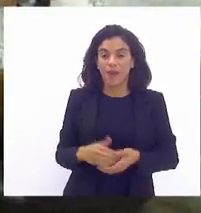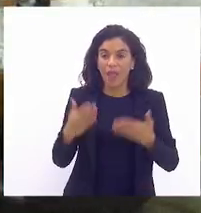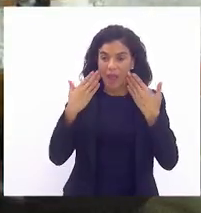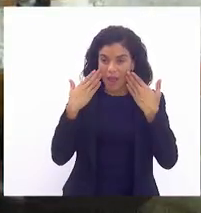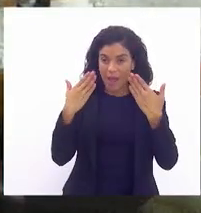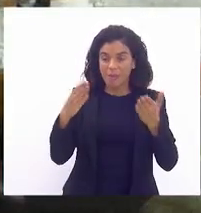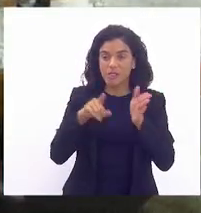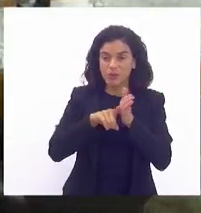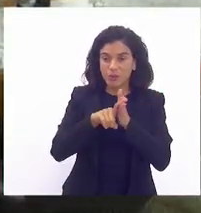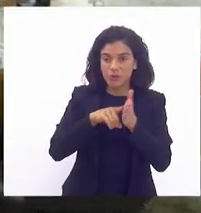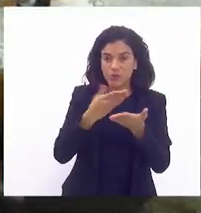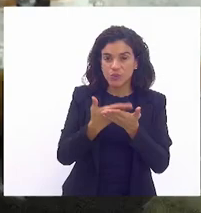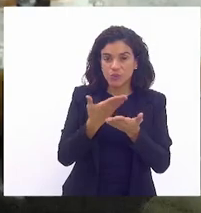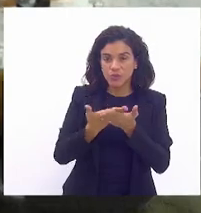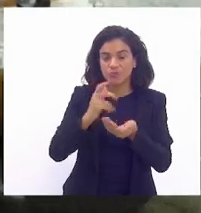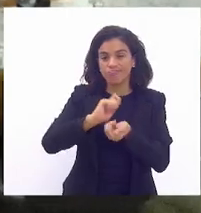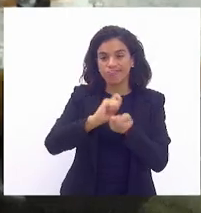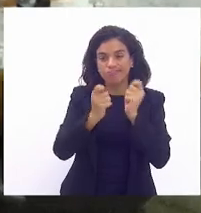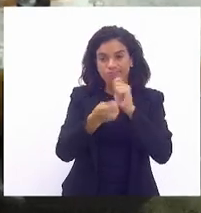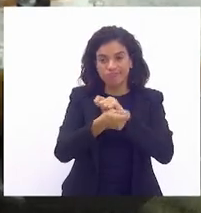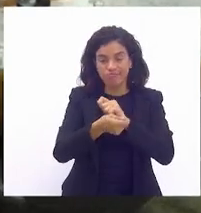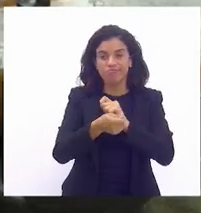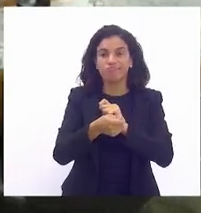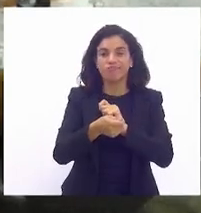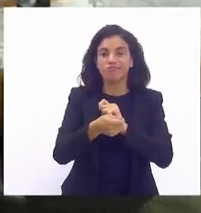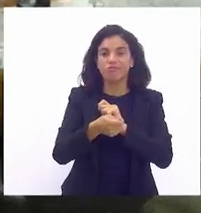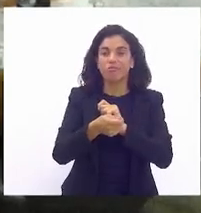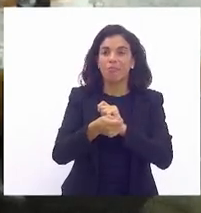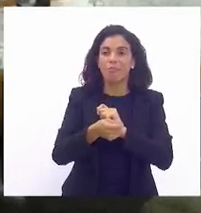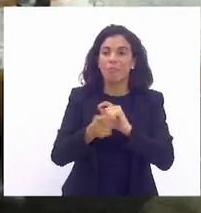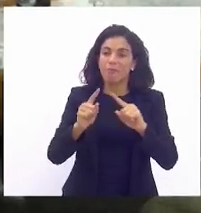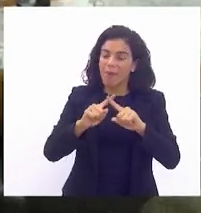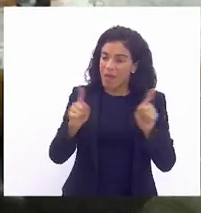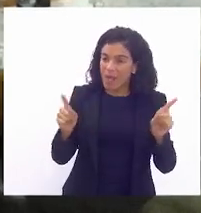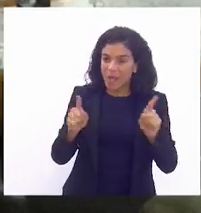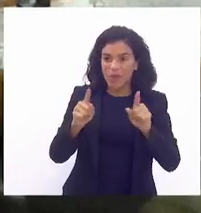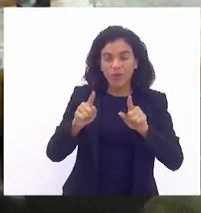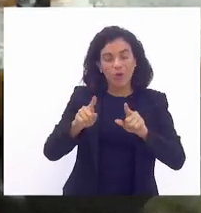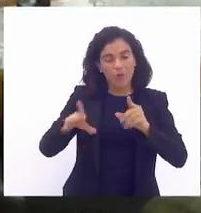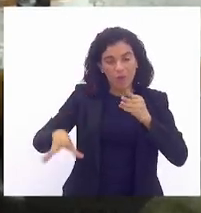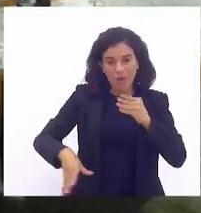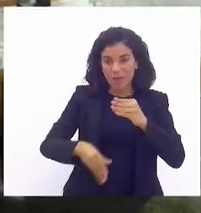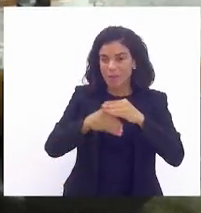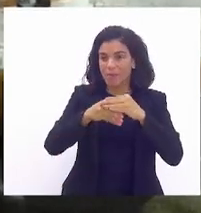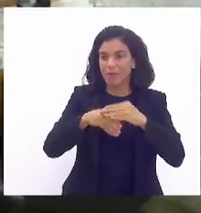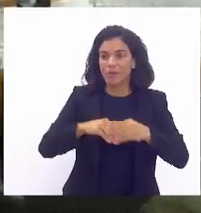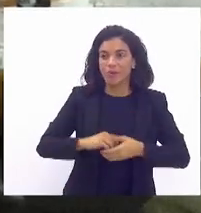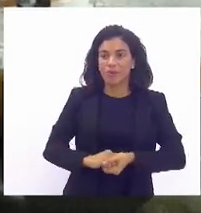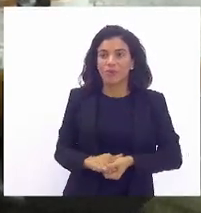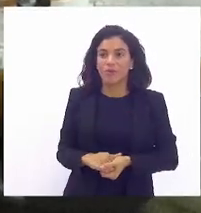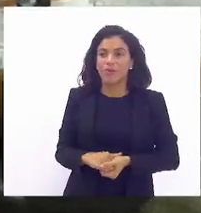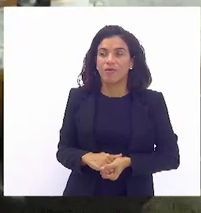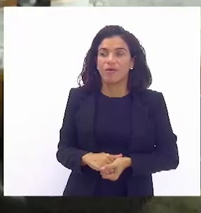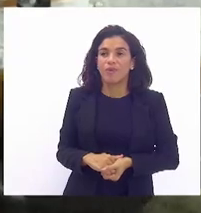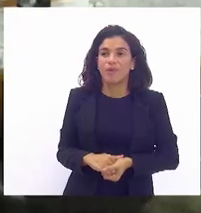Apresentou estudo de readequação do sistema de nebulização, mas não implementou.